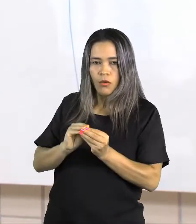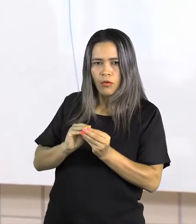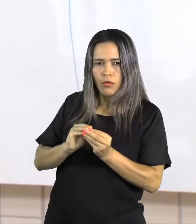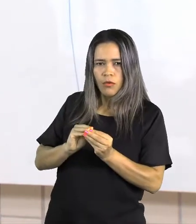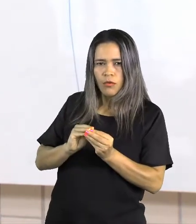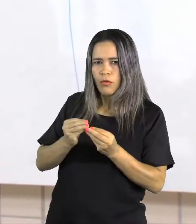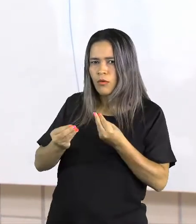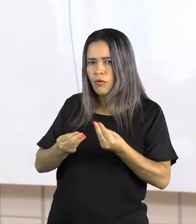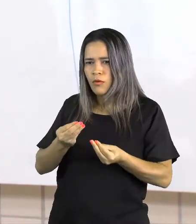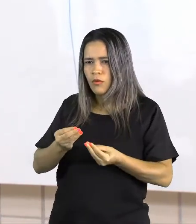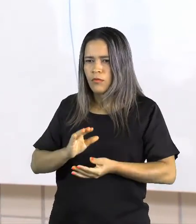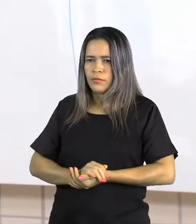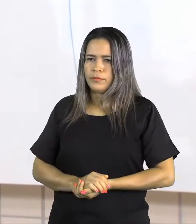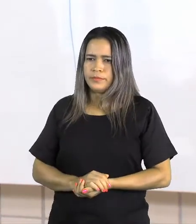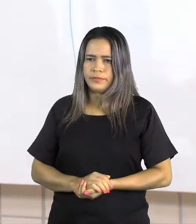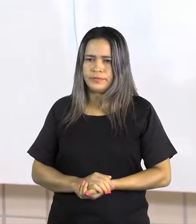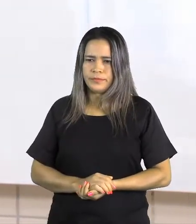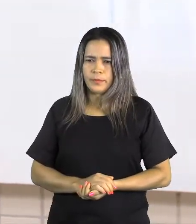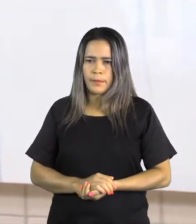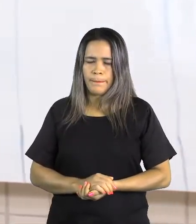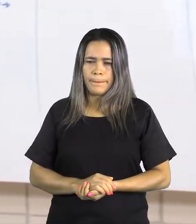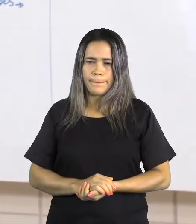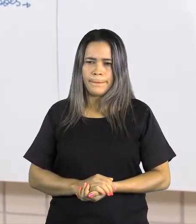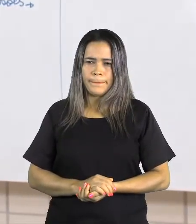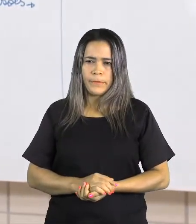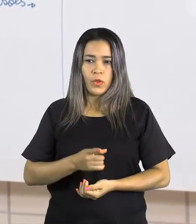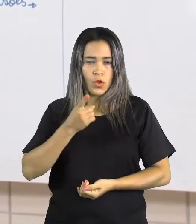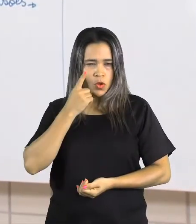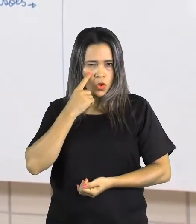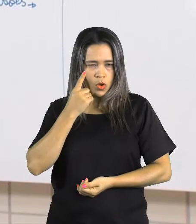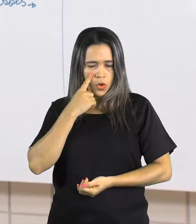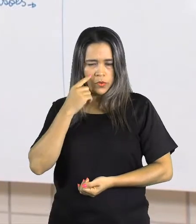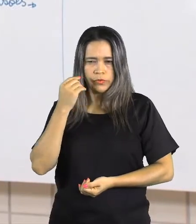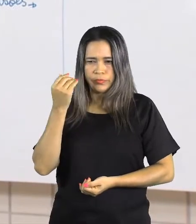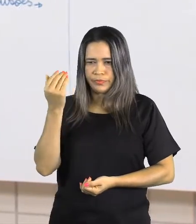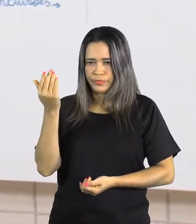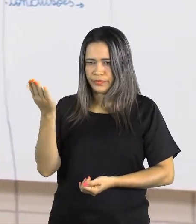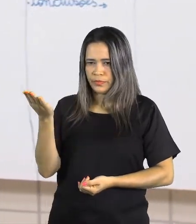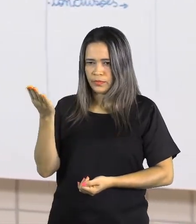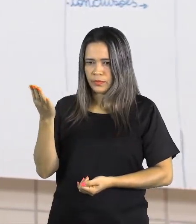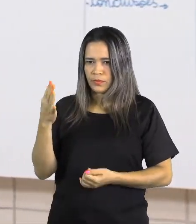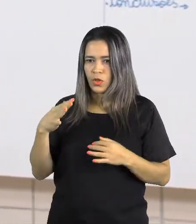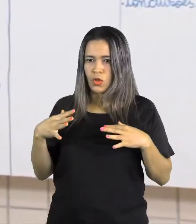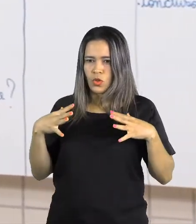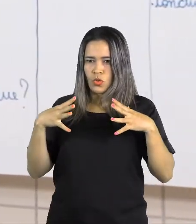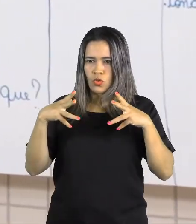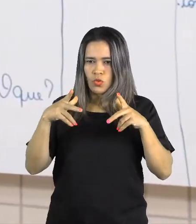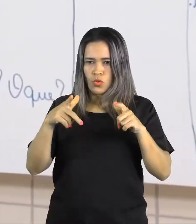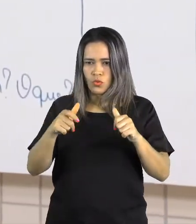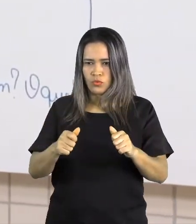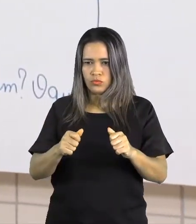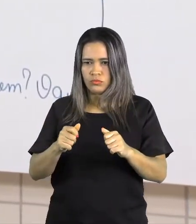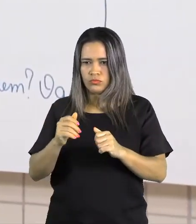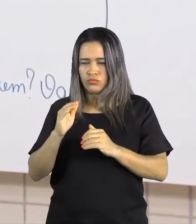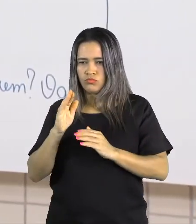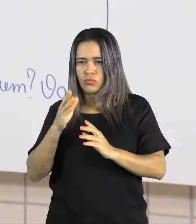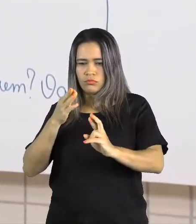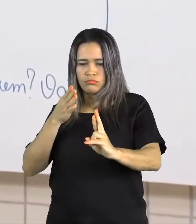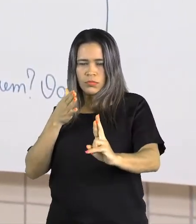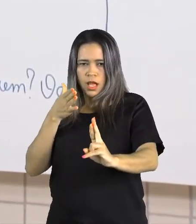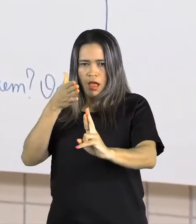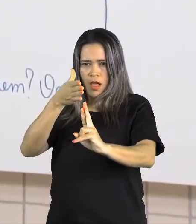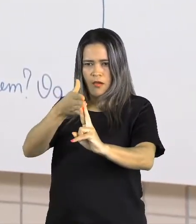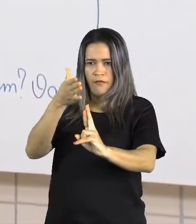Conclusões. Tá vendo? Olha só, todo esse você segue a esta base de